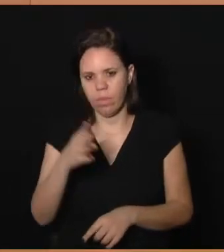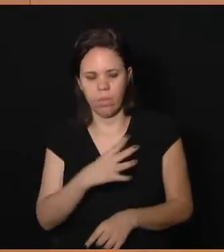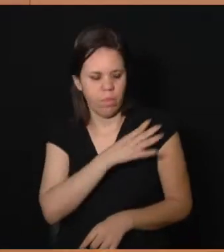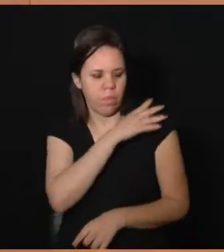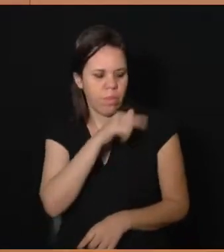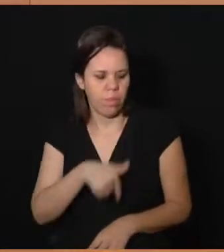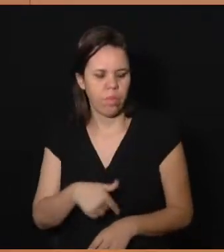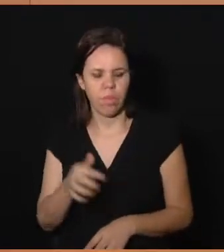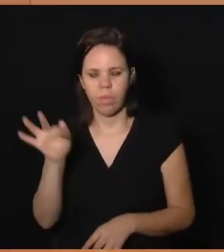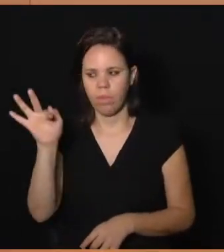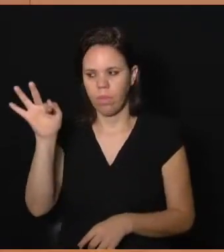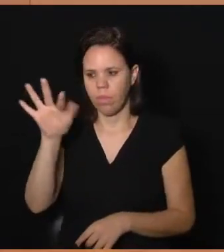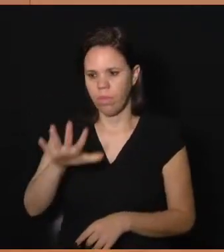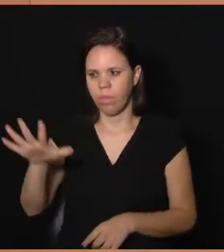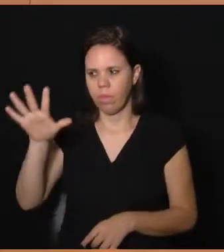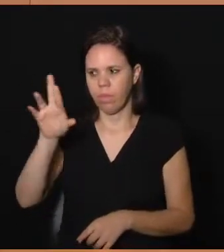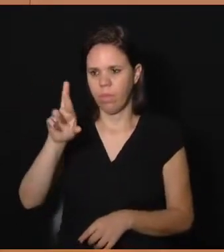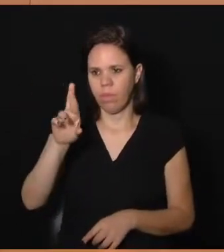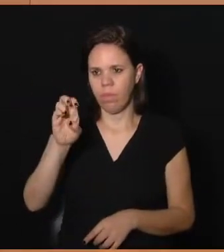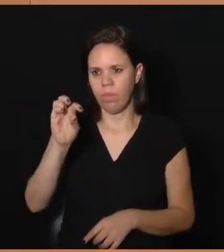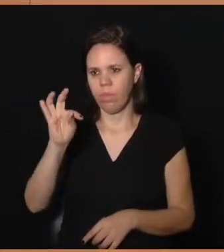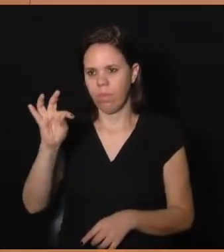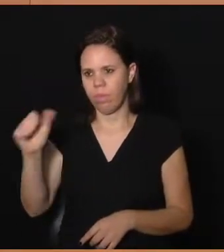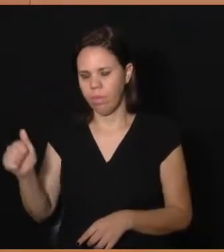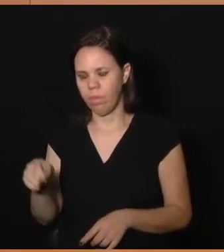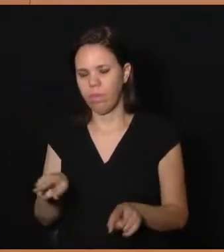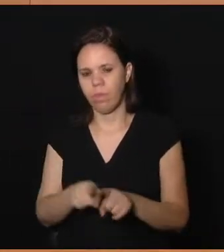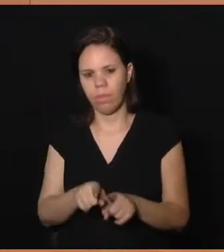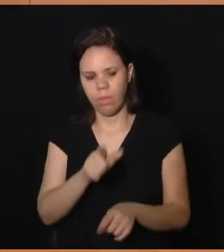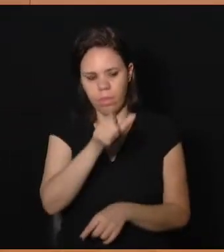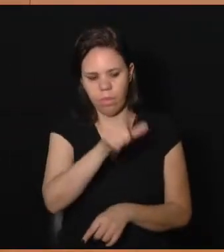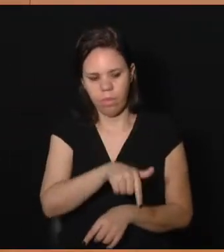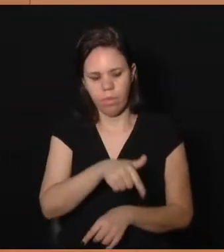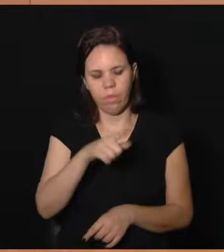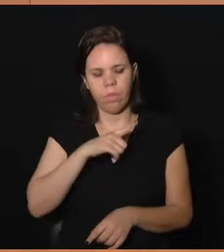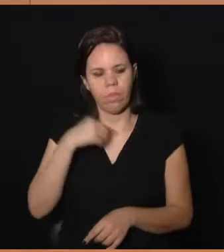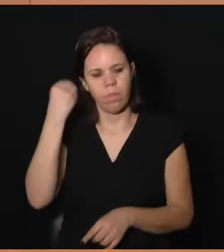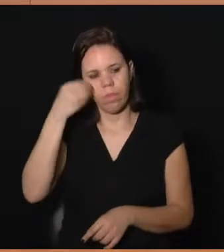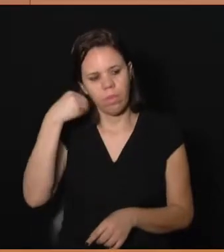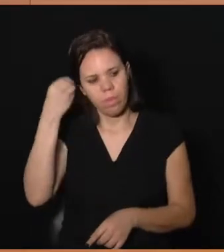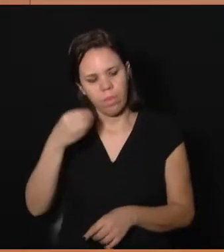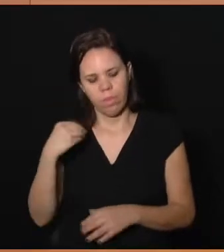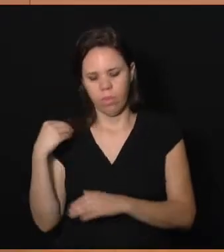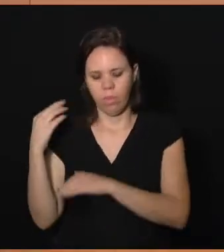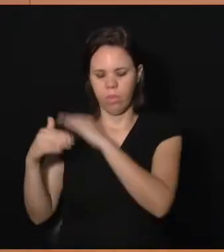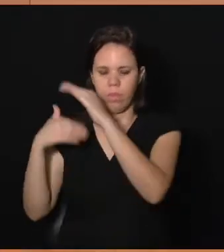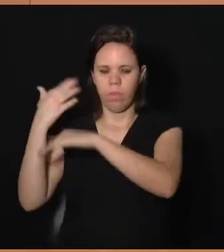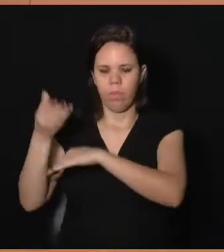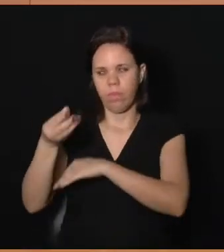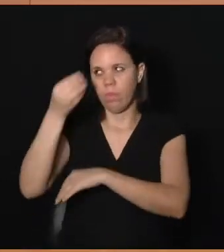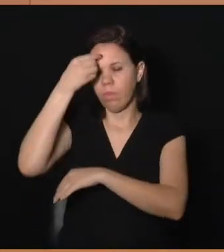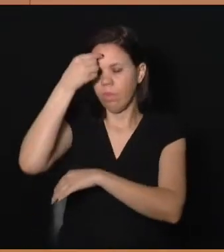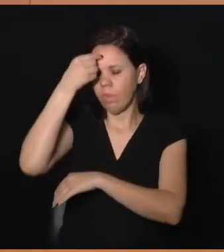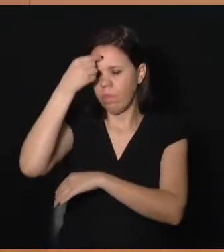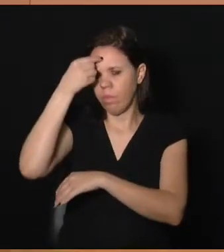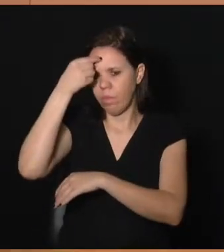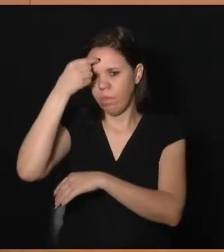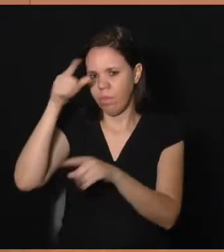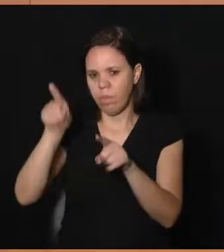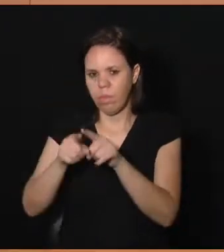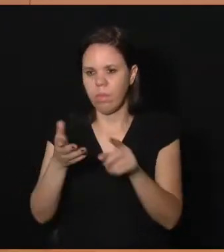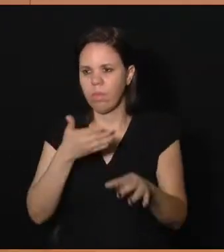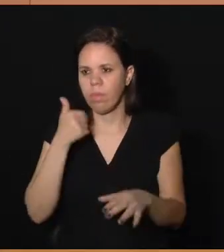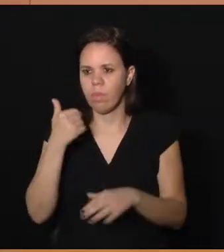Campinas. Né? Esse delegado realmente com um viés de desenvolvimento, com um viés para melhoria